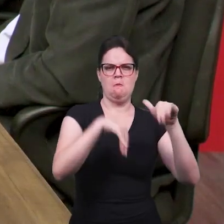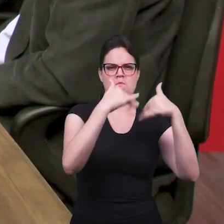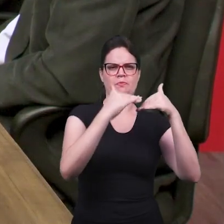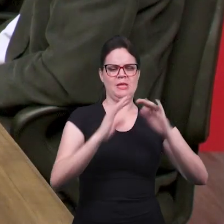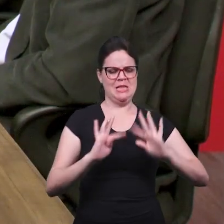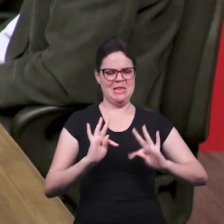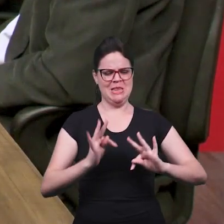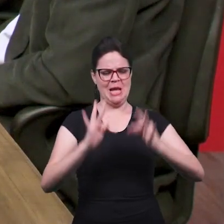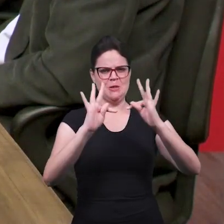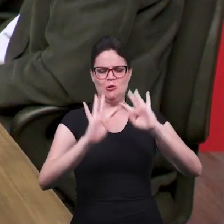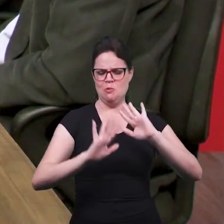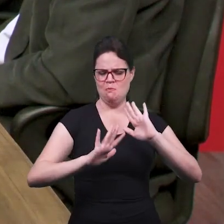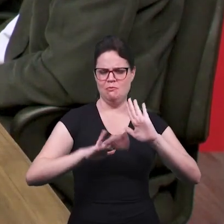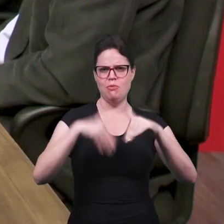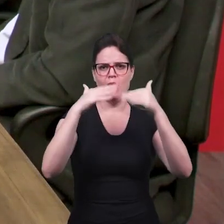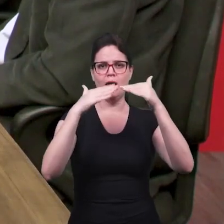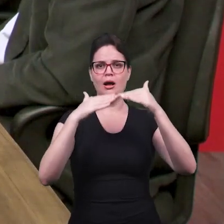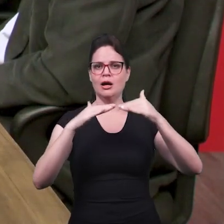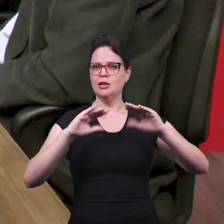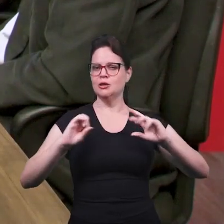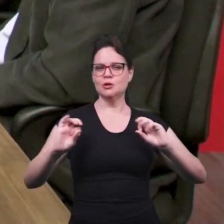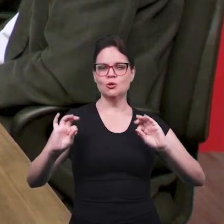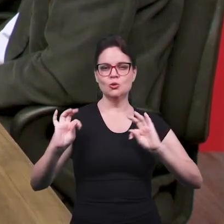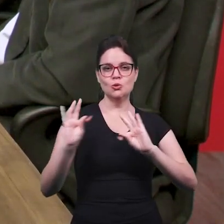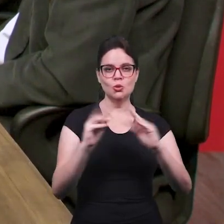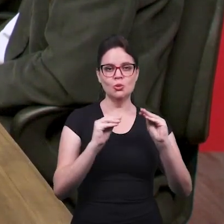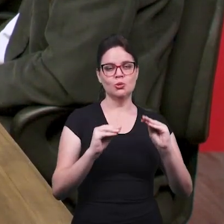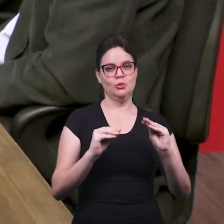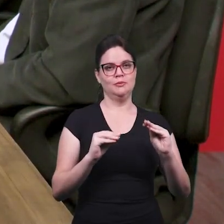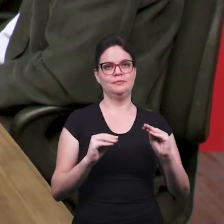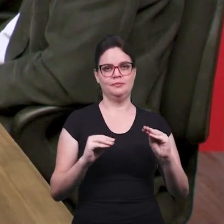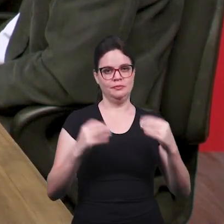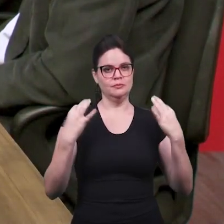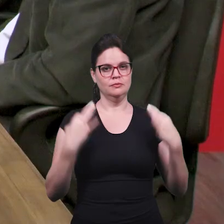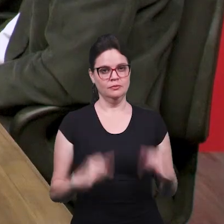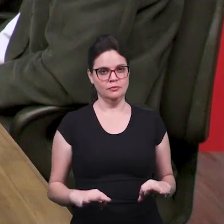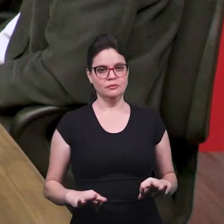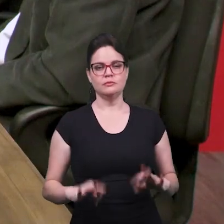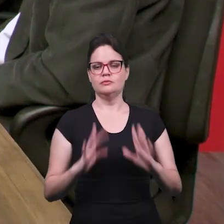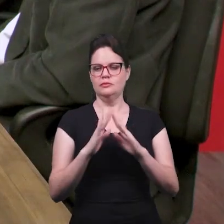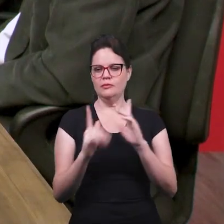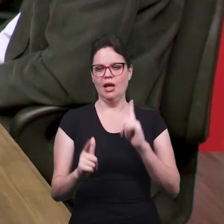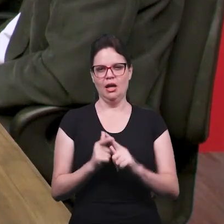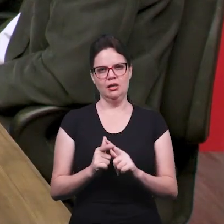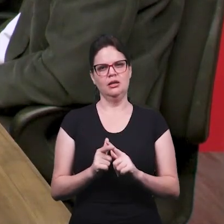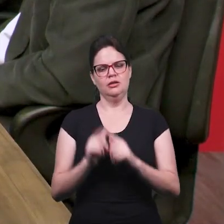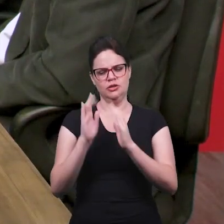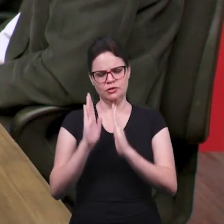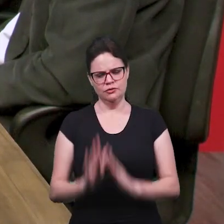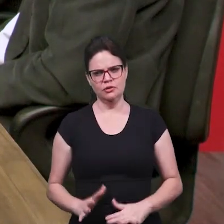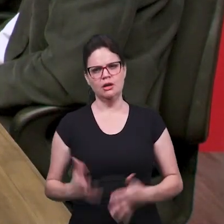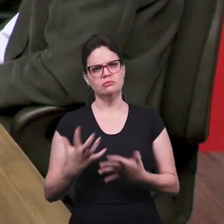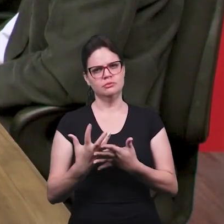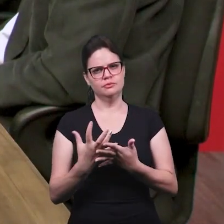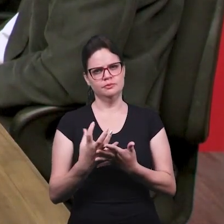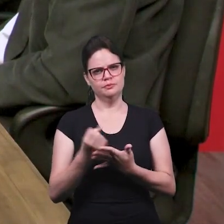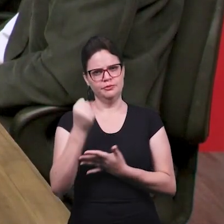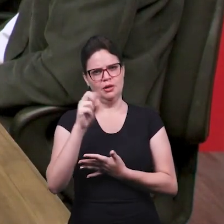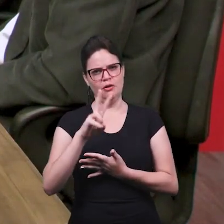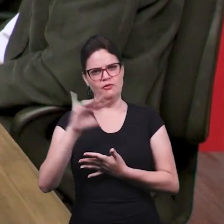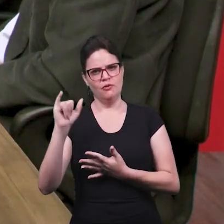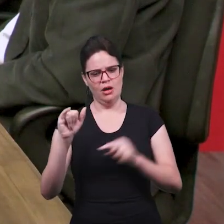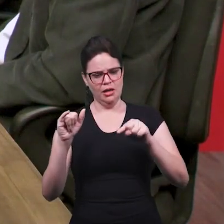No entanto, a igreja vai ser arrebatada, a igreja fiel ela vai subir, o mundo vai permanecer,